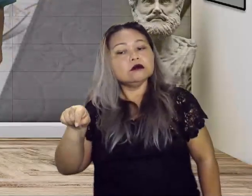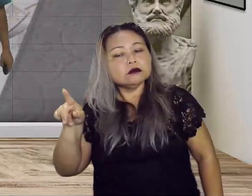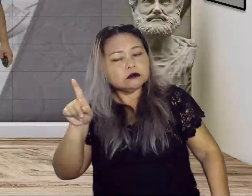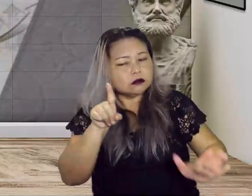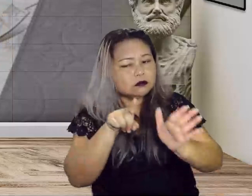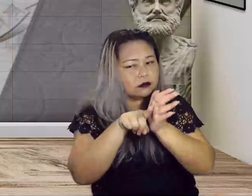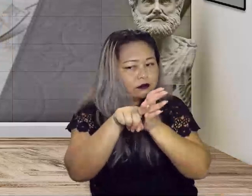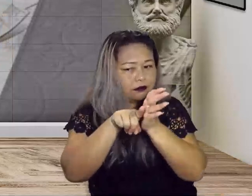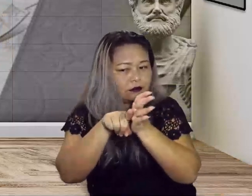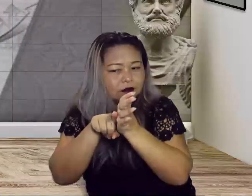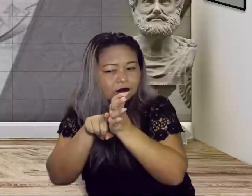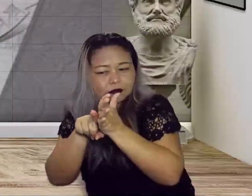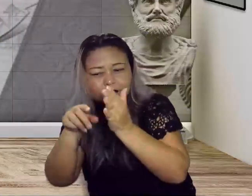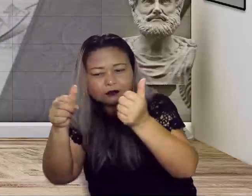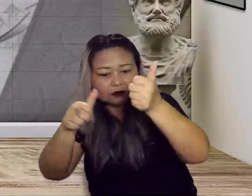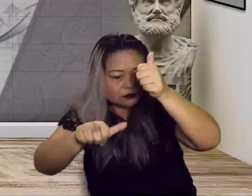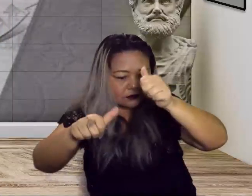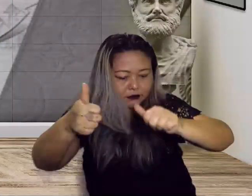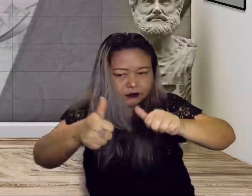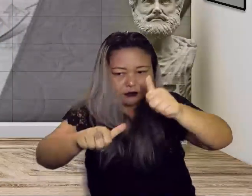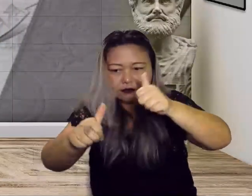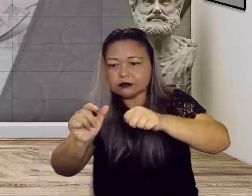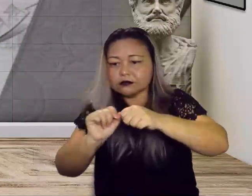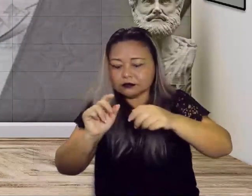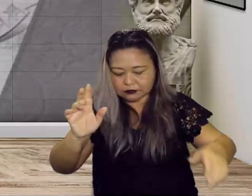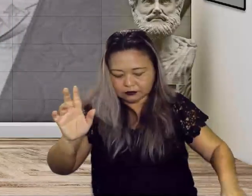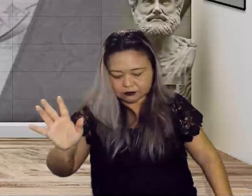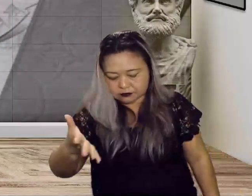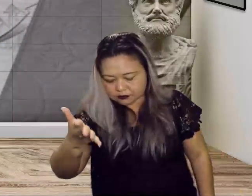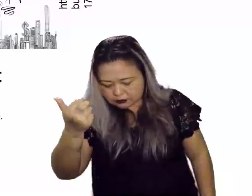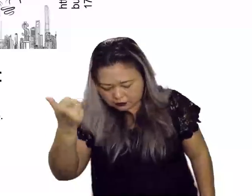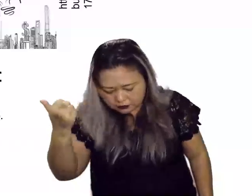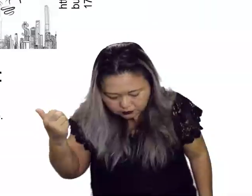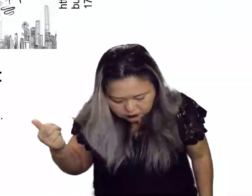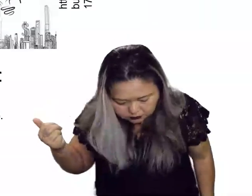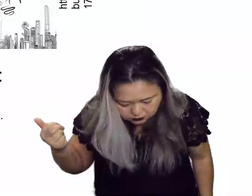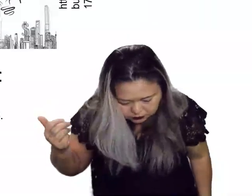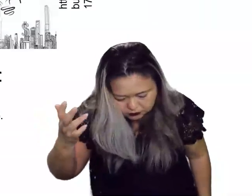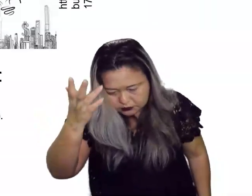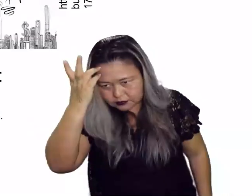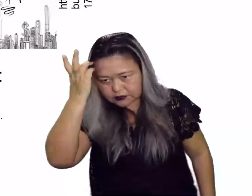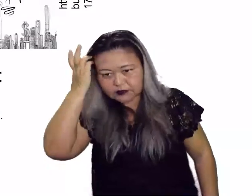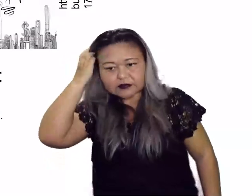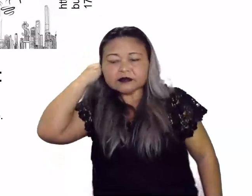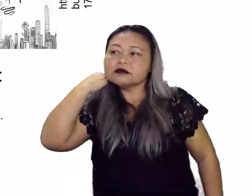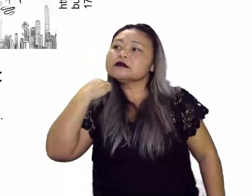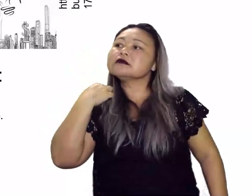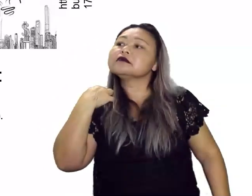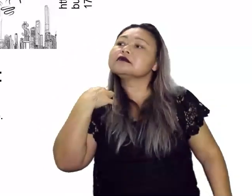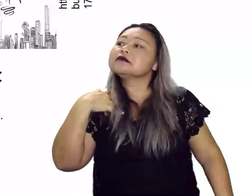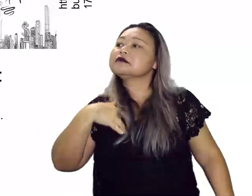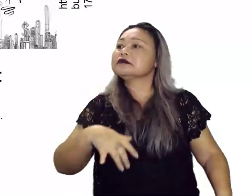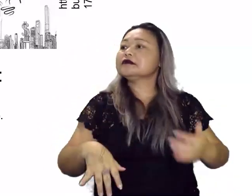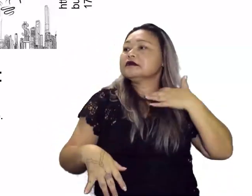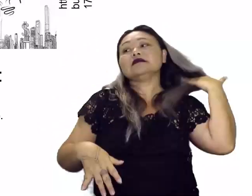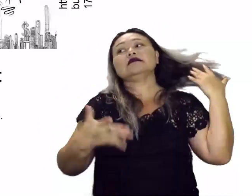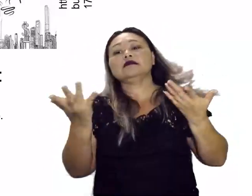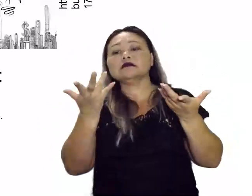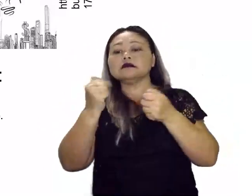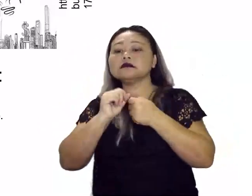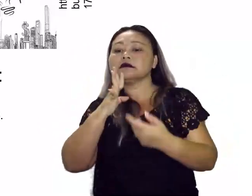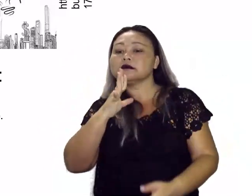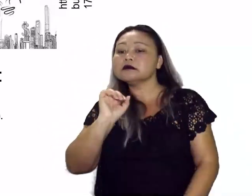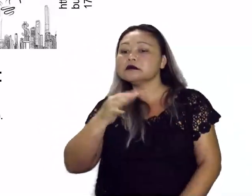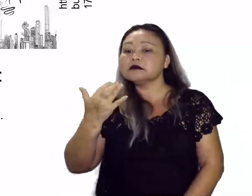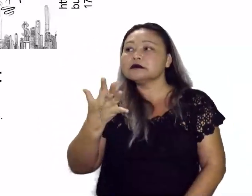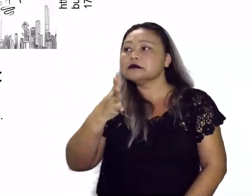vou pesquisar, eu vou analisar, eu vou buscar. Vamos lá agora, Lei? Quer conhecer as razões das coisas. Quem